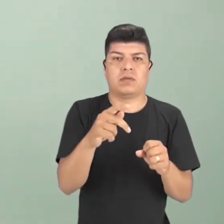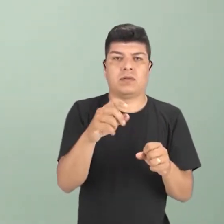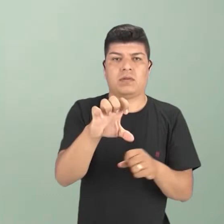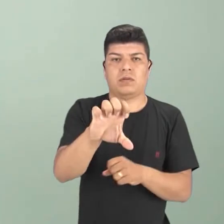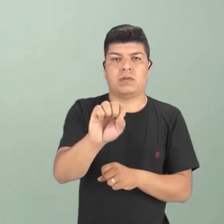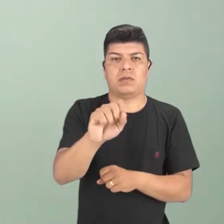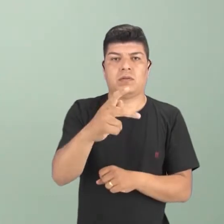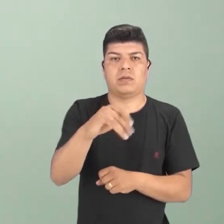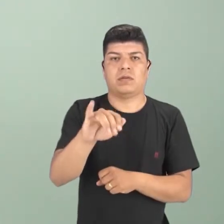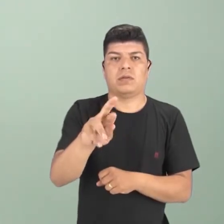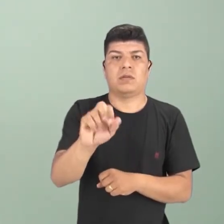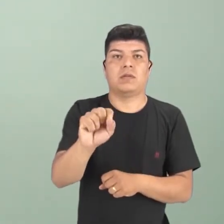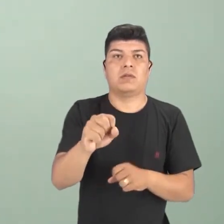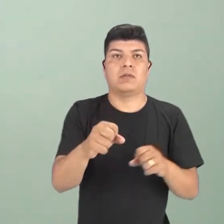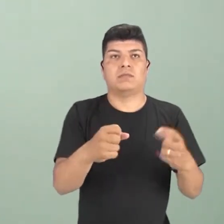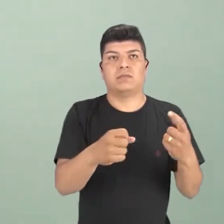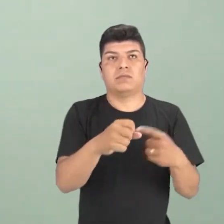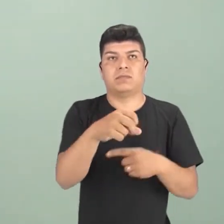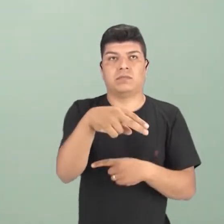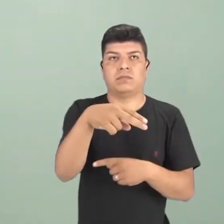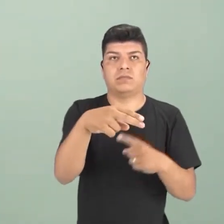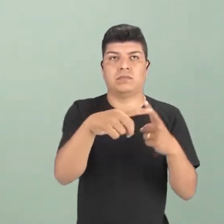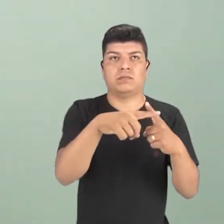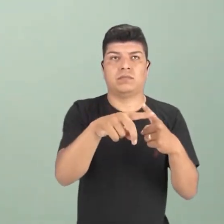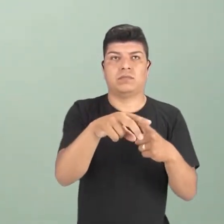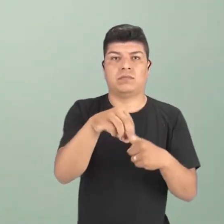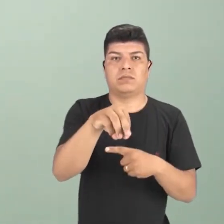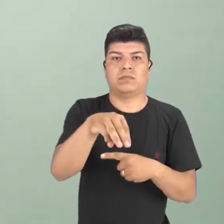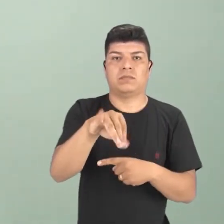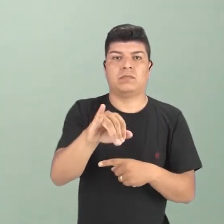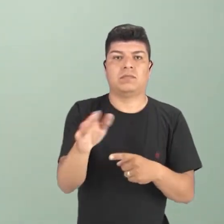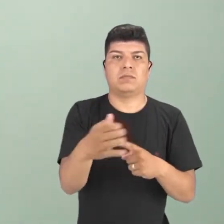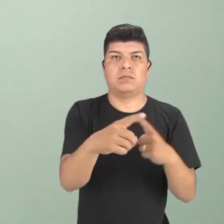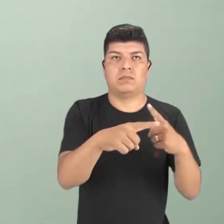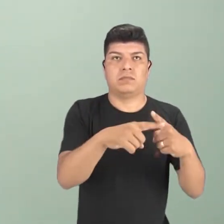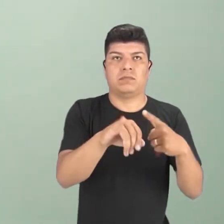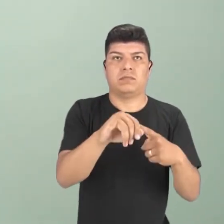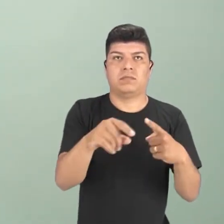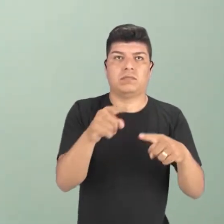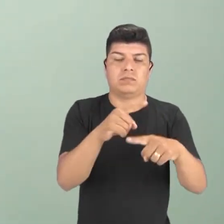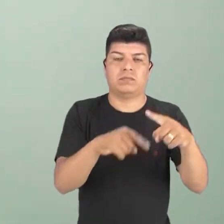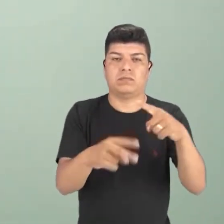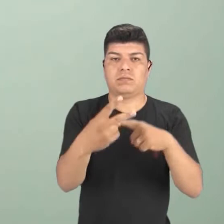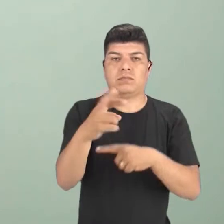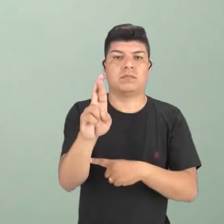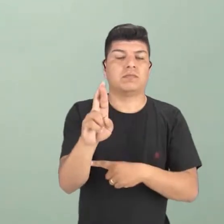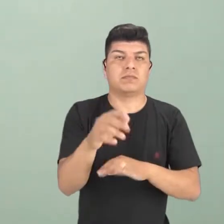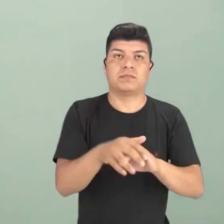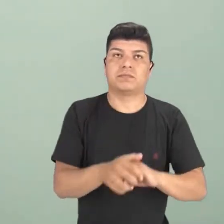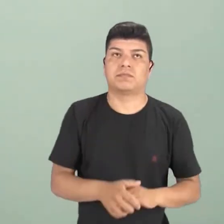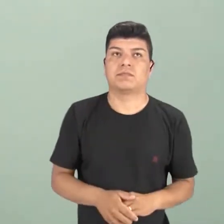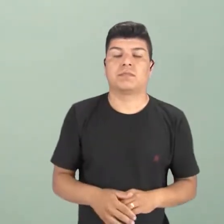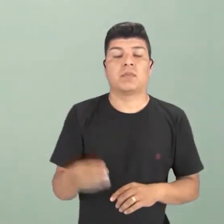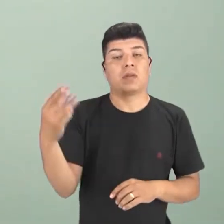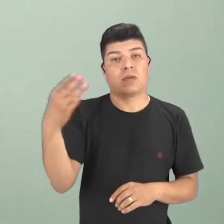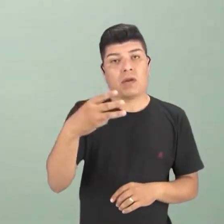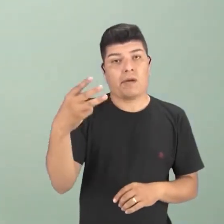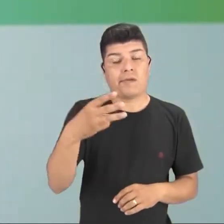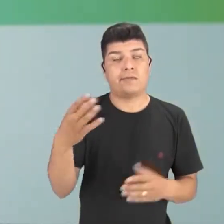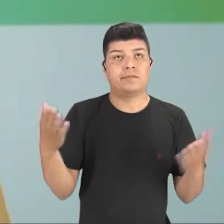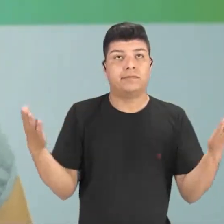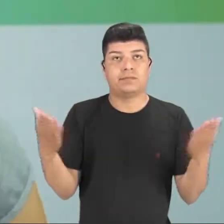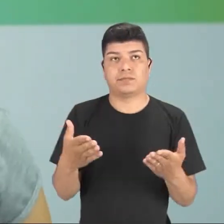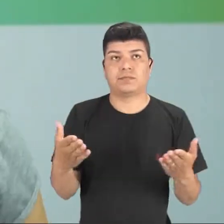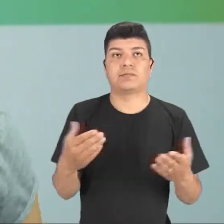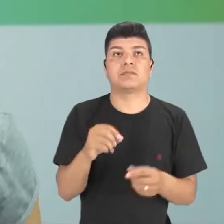utiliza N vezes μ vezes I e vai dividir por 2R. E aí o nosso terceiro caso é o